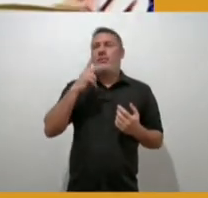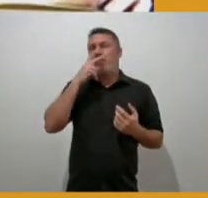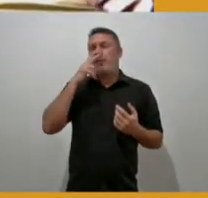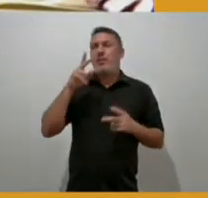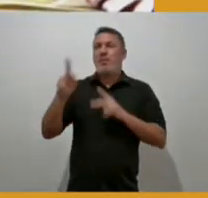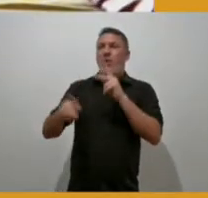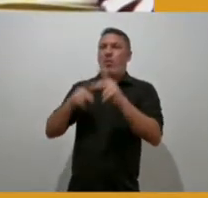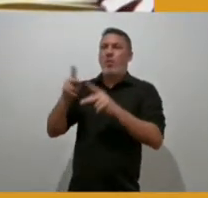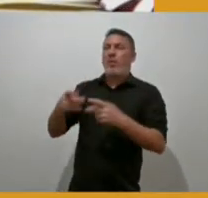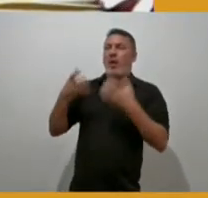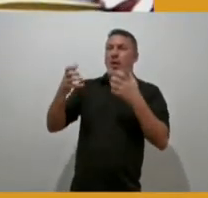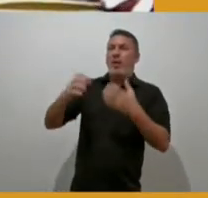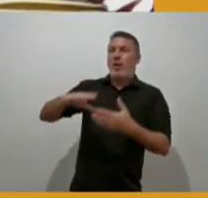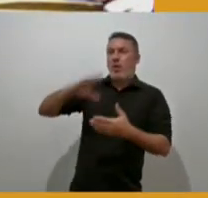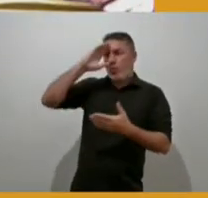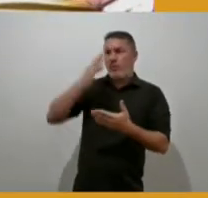possa